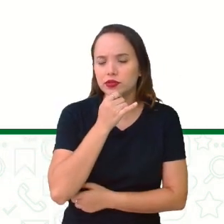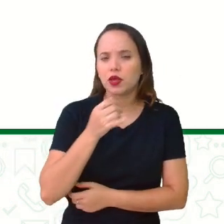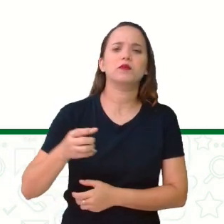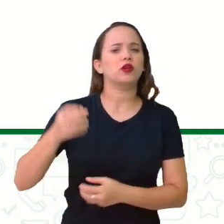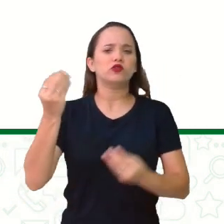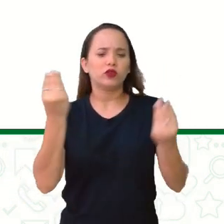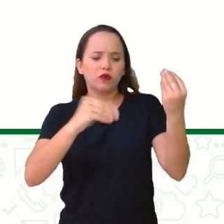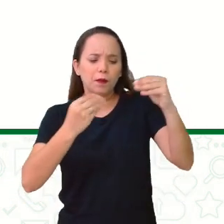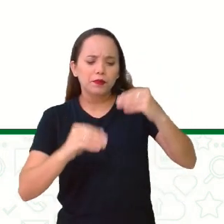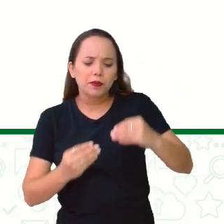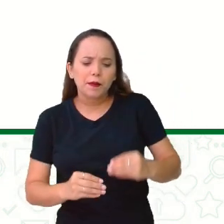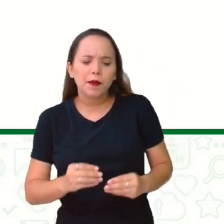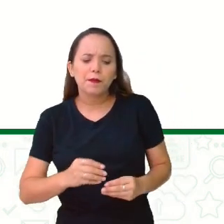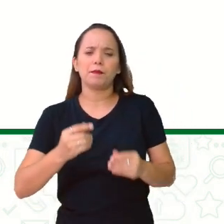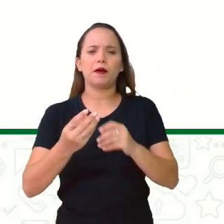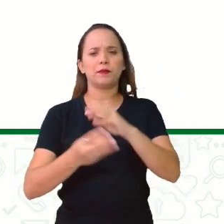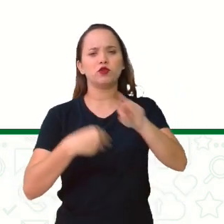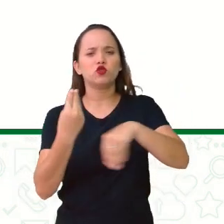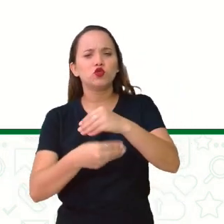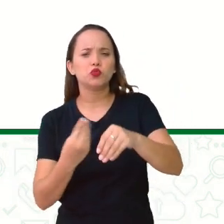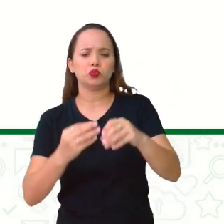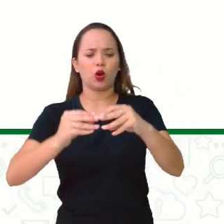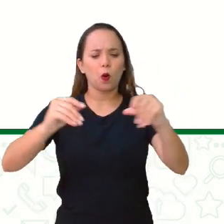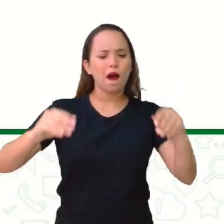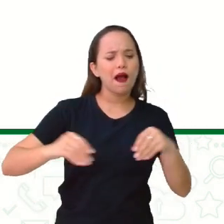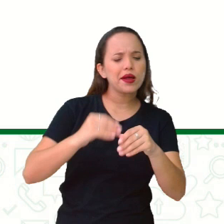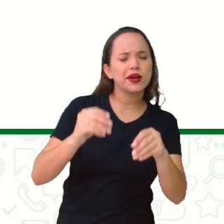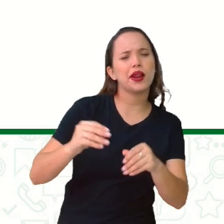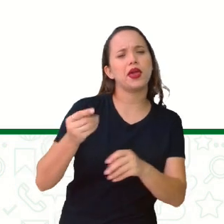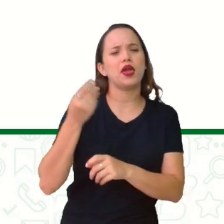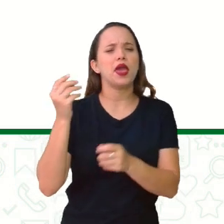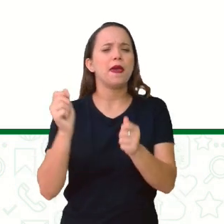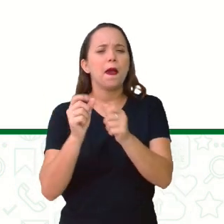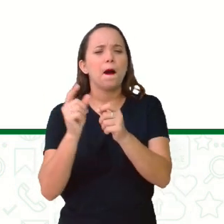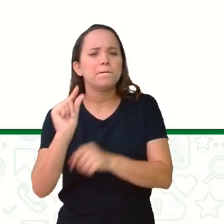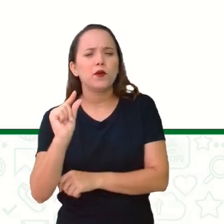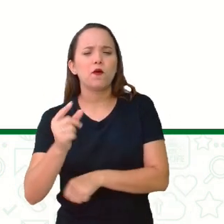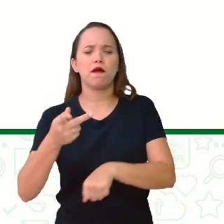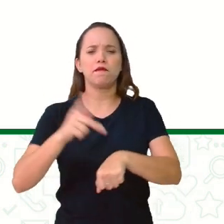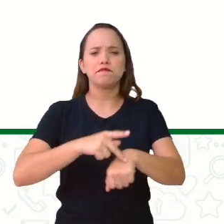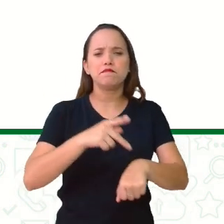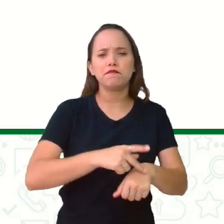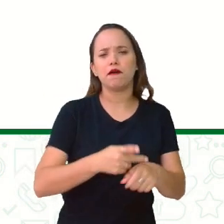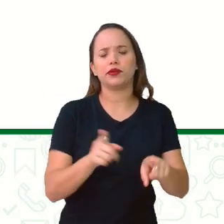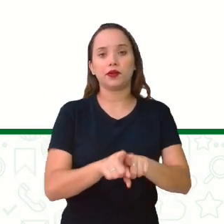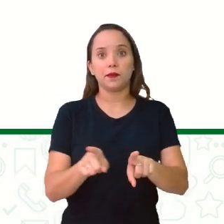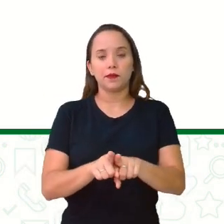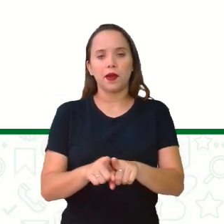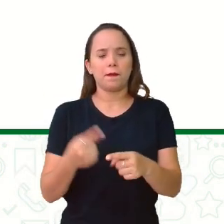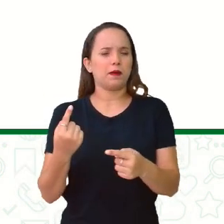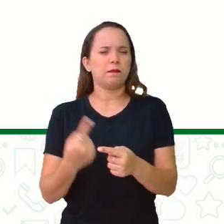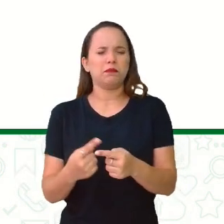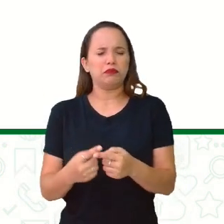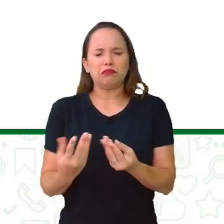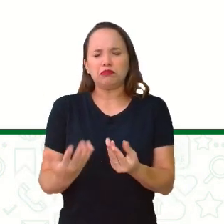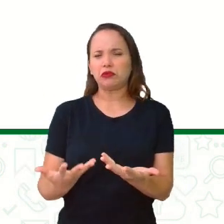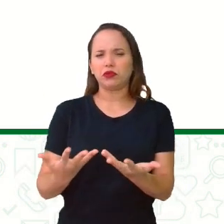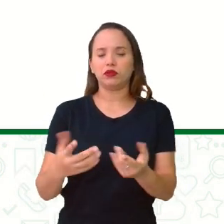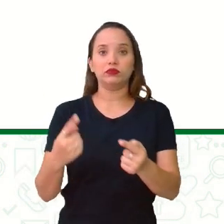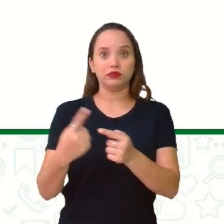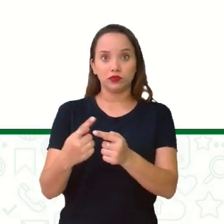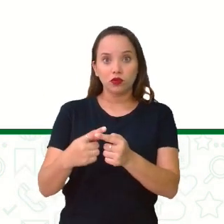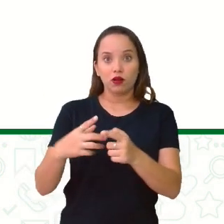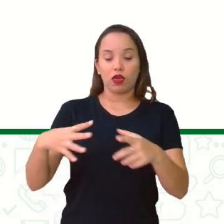cascalho grosso, cascalho fino, areia grossa, areia fina, pouquinho de terra. Por quê, gente? Porque na filtração a gente vai